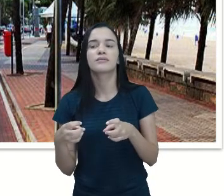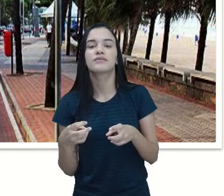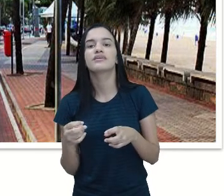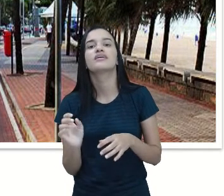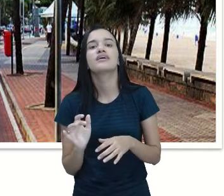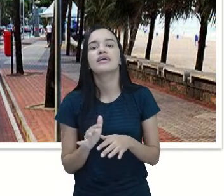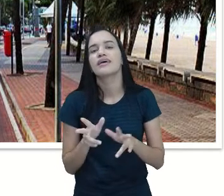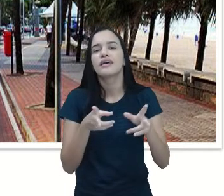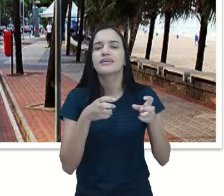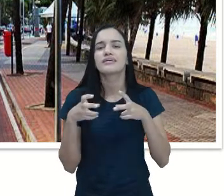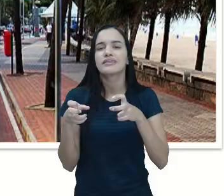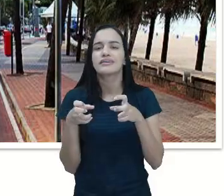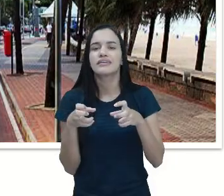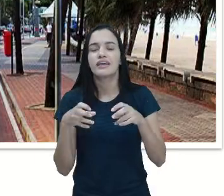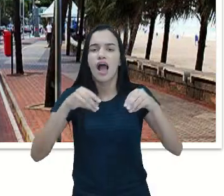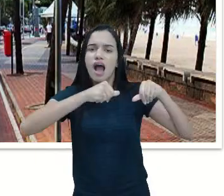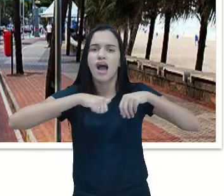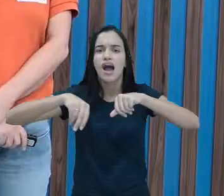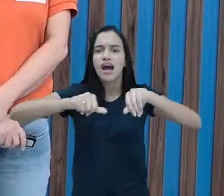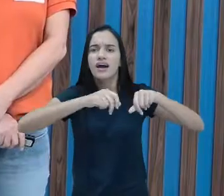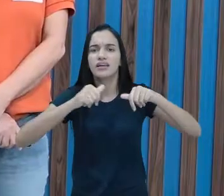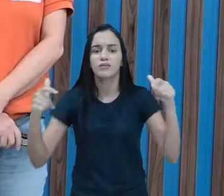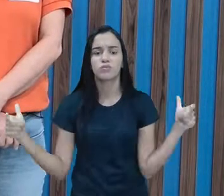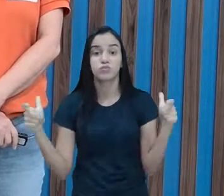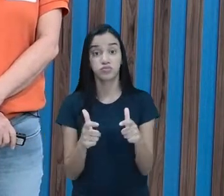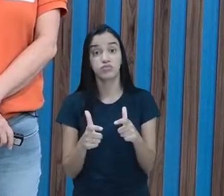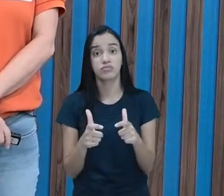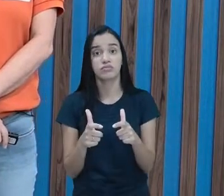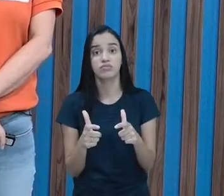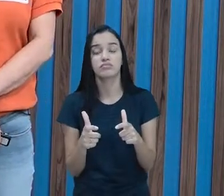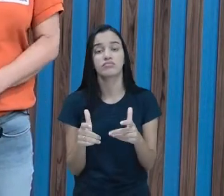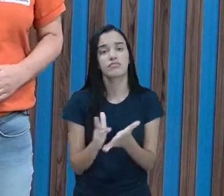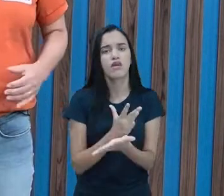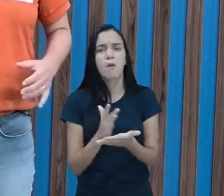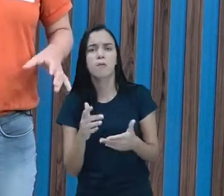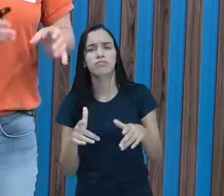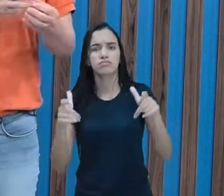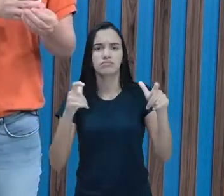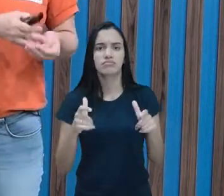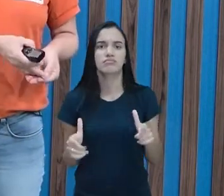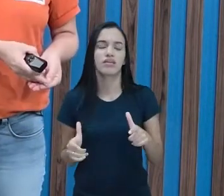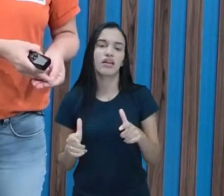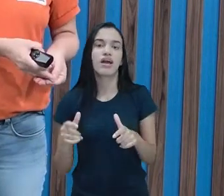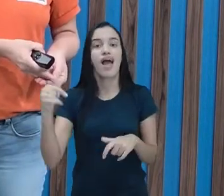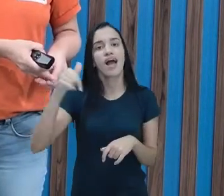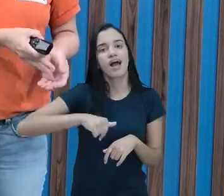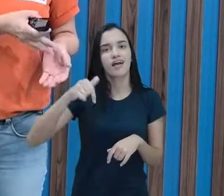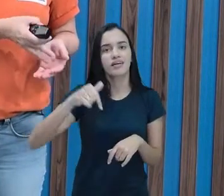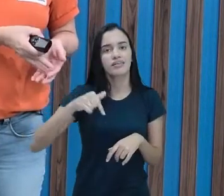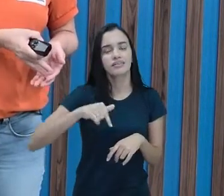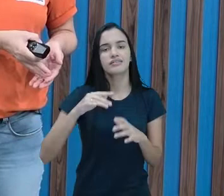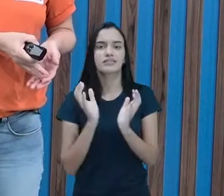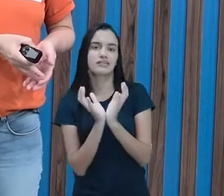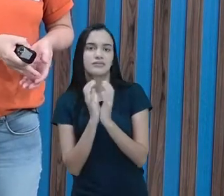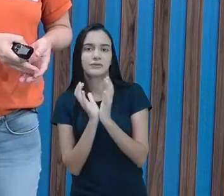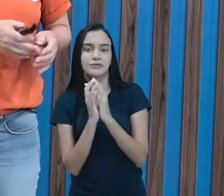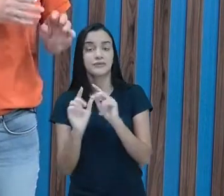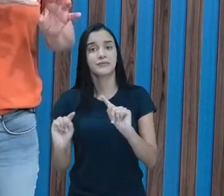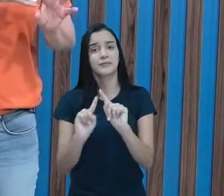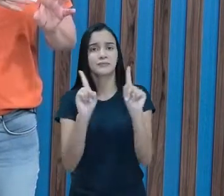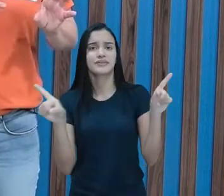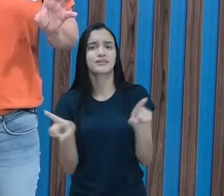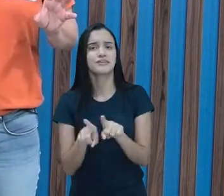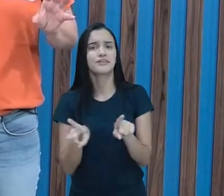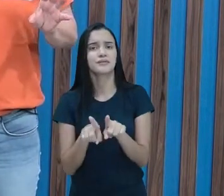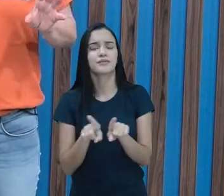chama de praia mesmo, ela está bem reduzida, né? Em alguns lugares, não somente aqui no Recife, mas também